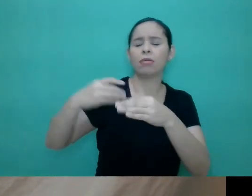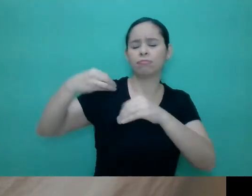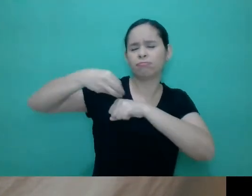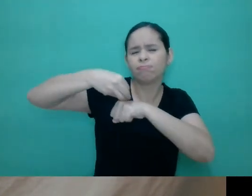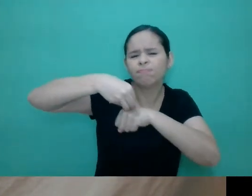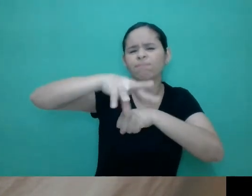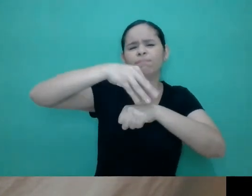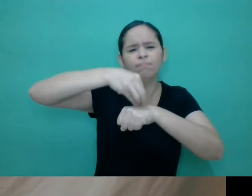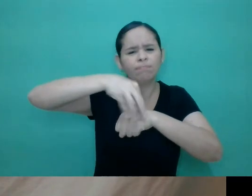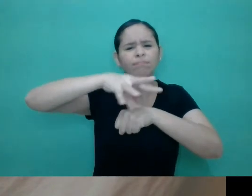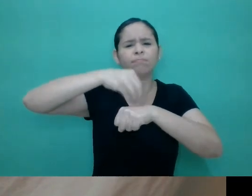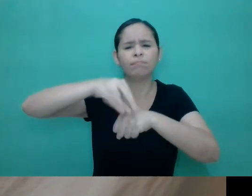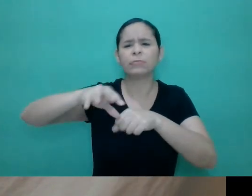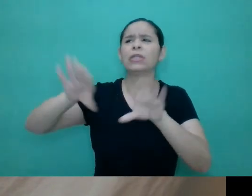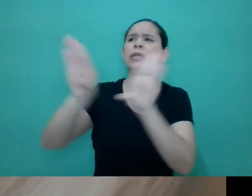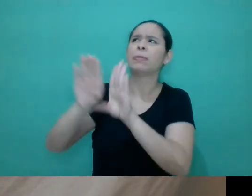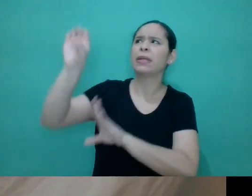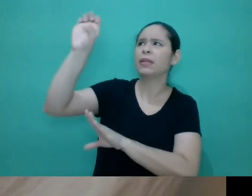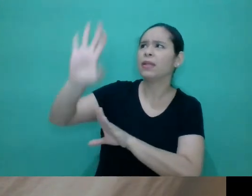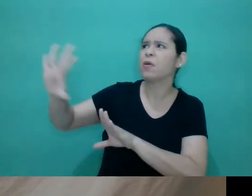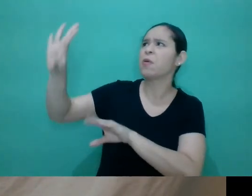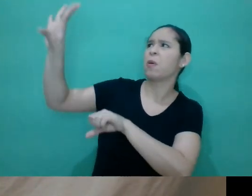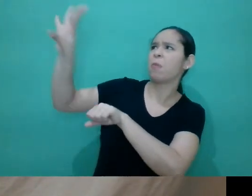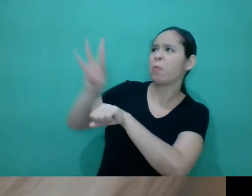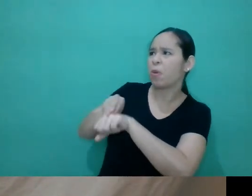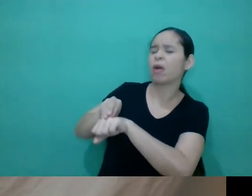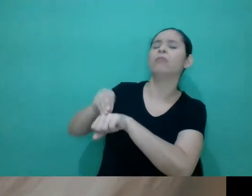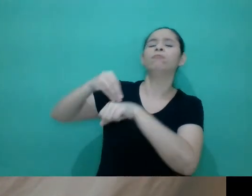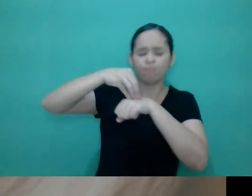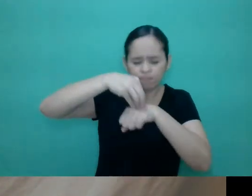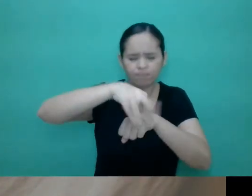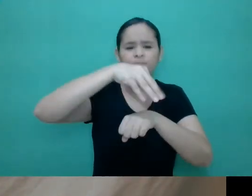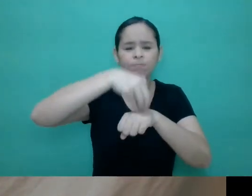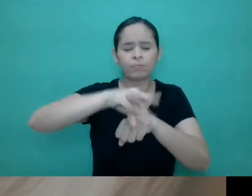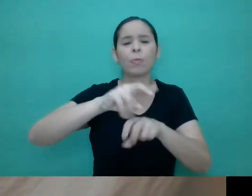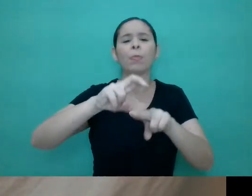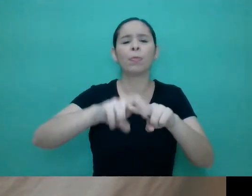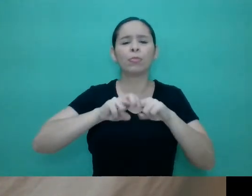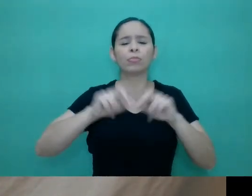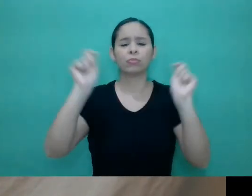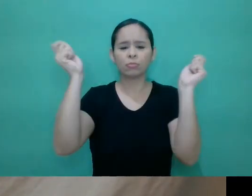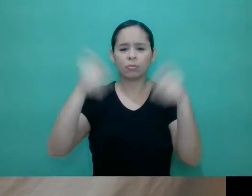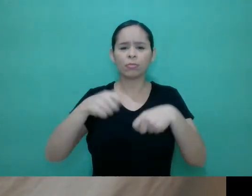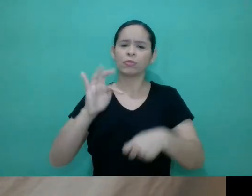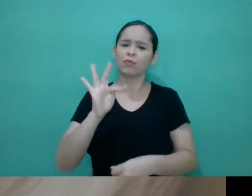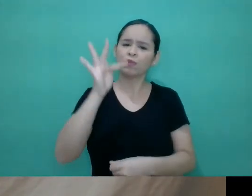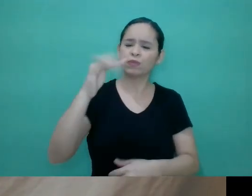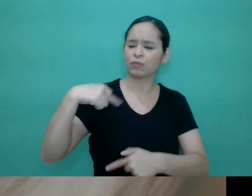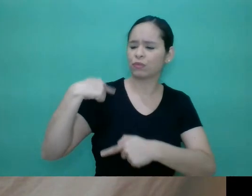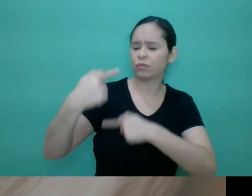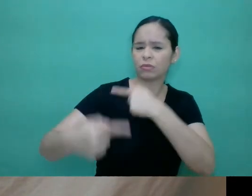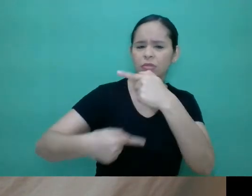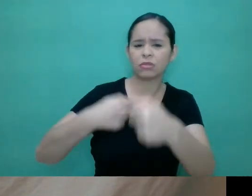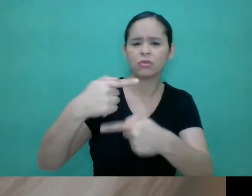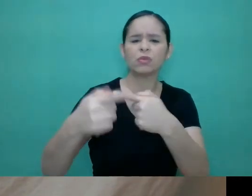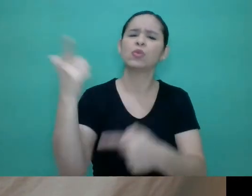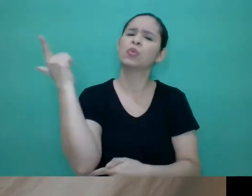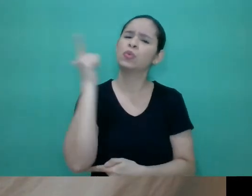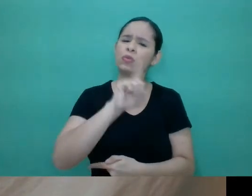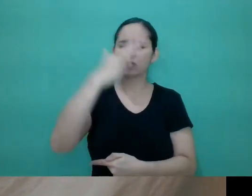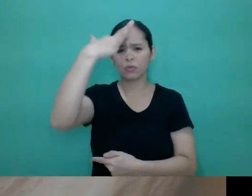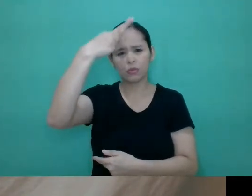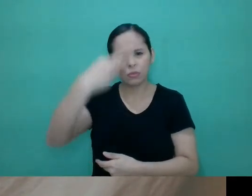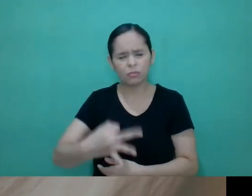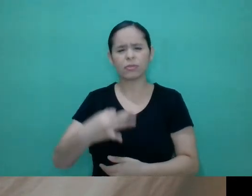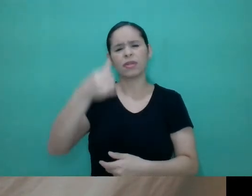solidariedade transcontinental. Questionemos essa história para que as novas gerações possam detectar a tempo as ligações entre o